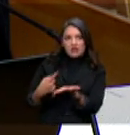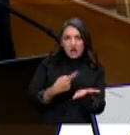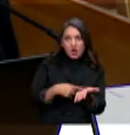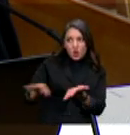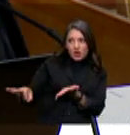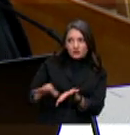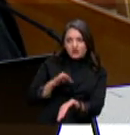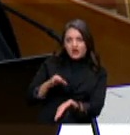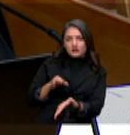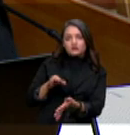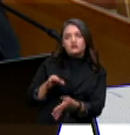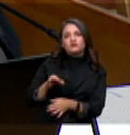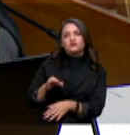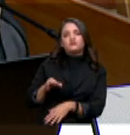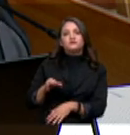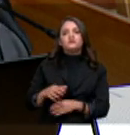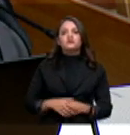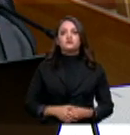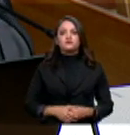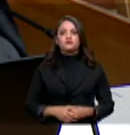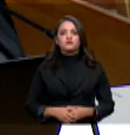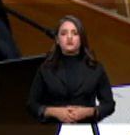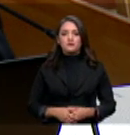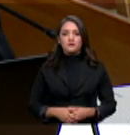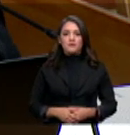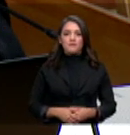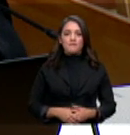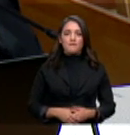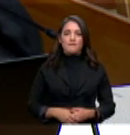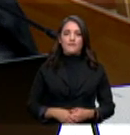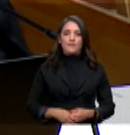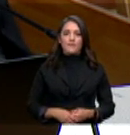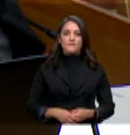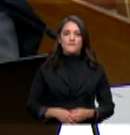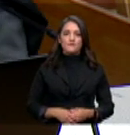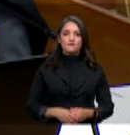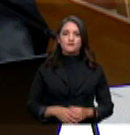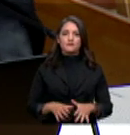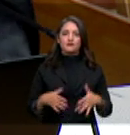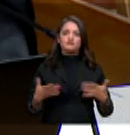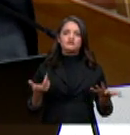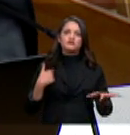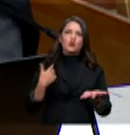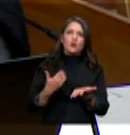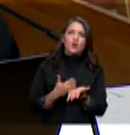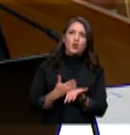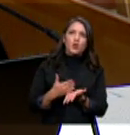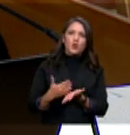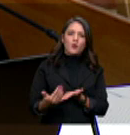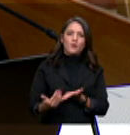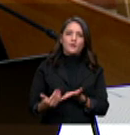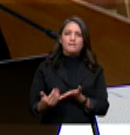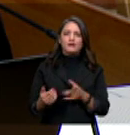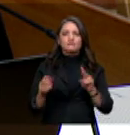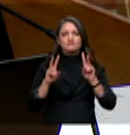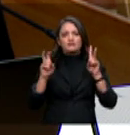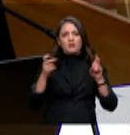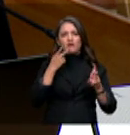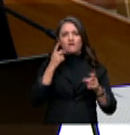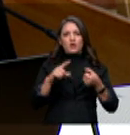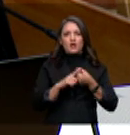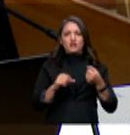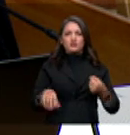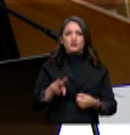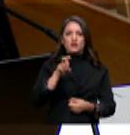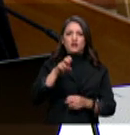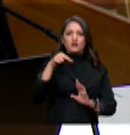ficou conhecido. Em pauta do DPF 381, requerente CNT, STF julga processo